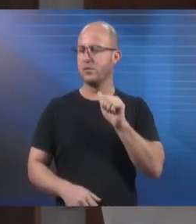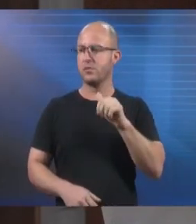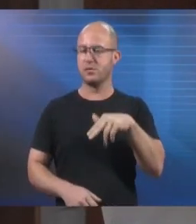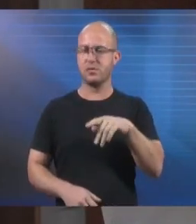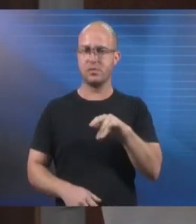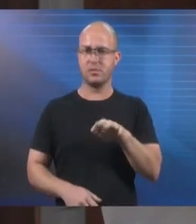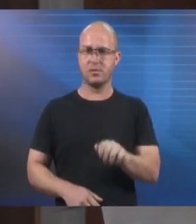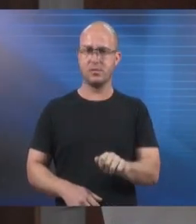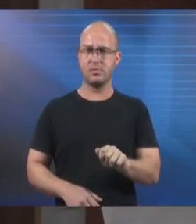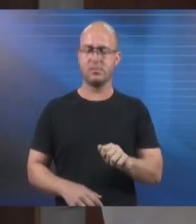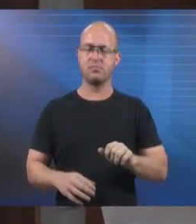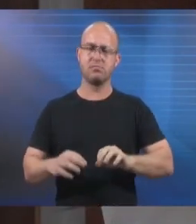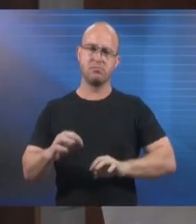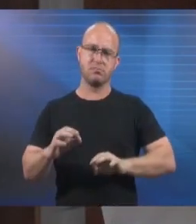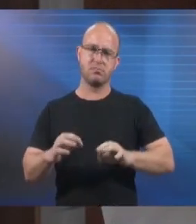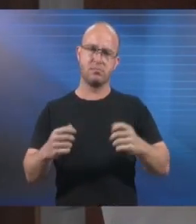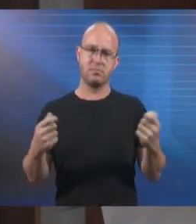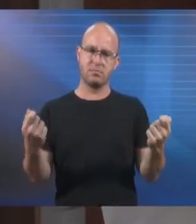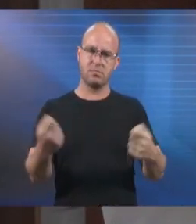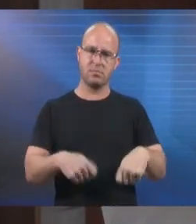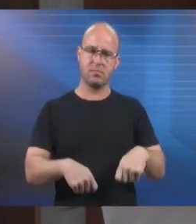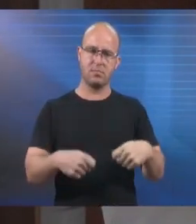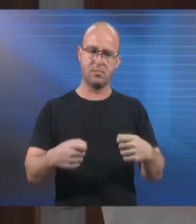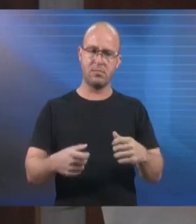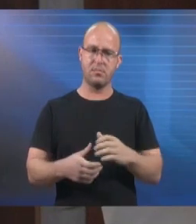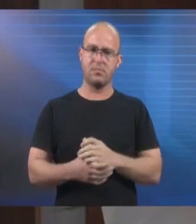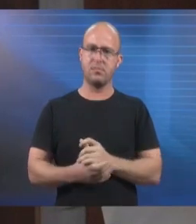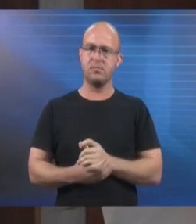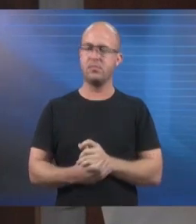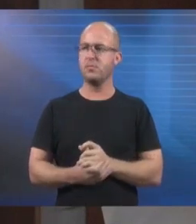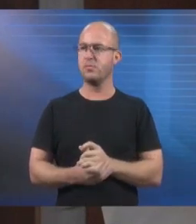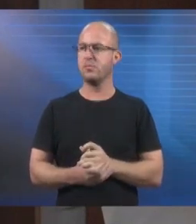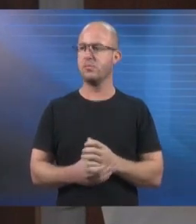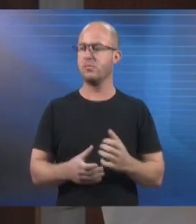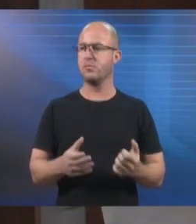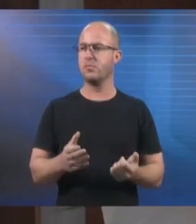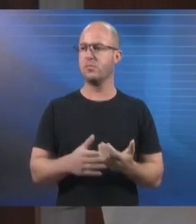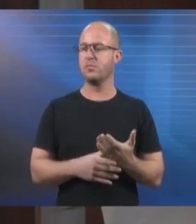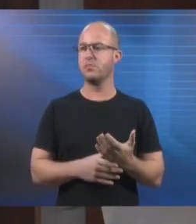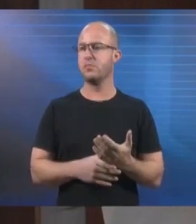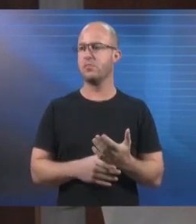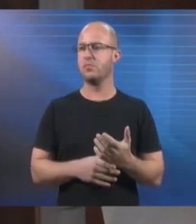sejam tomadas as medidas necessárias para recuperação imediata incluído